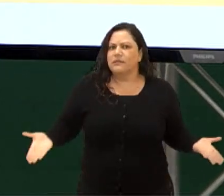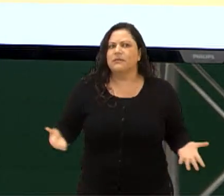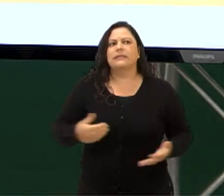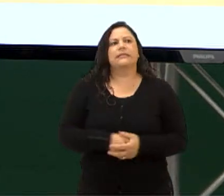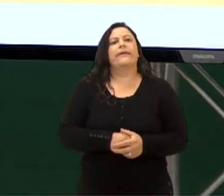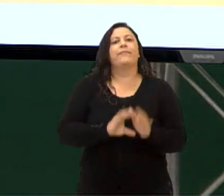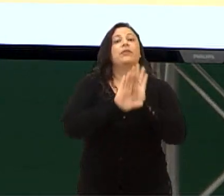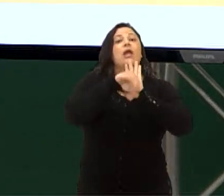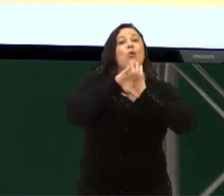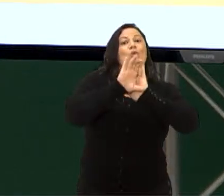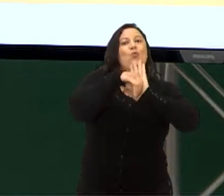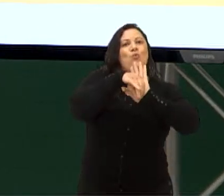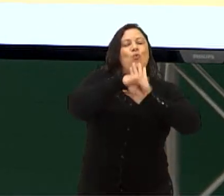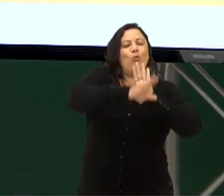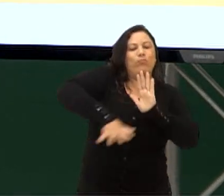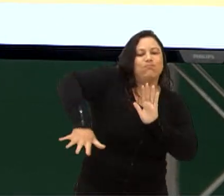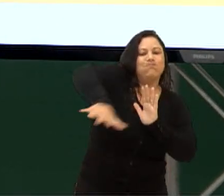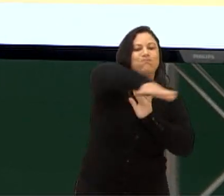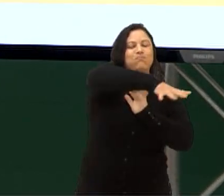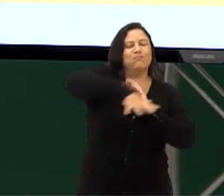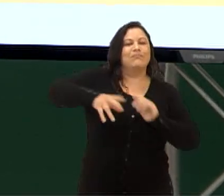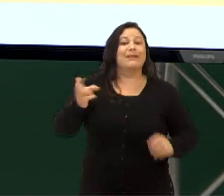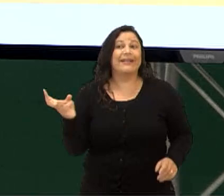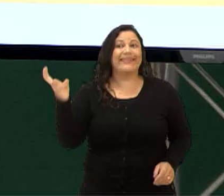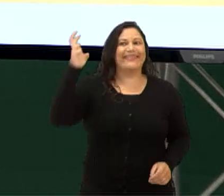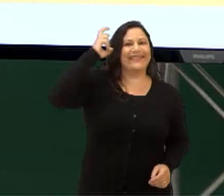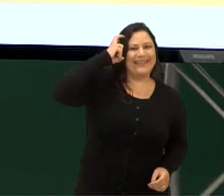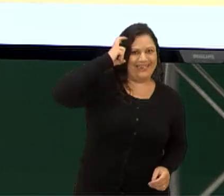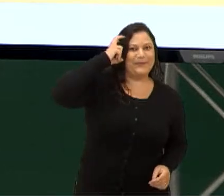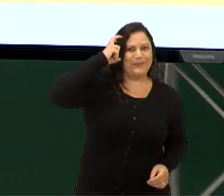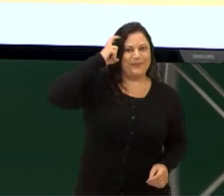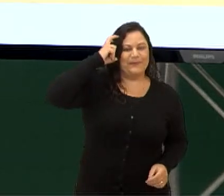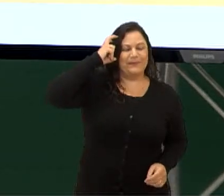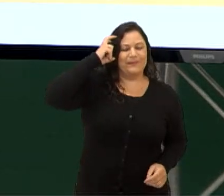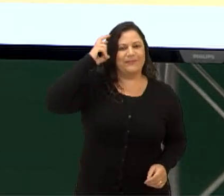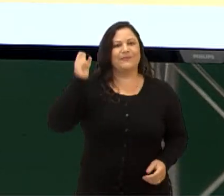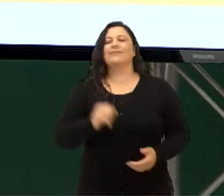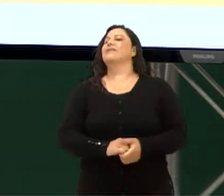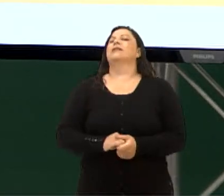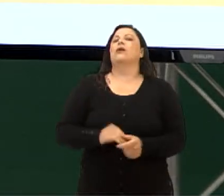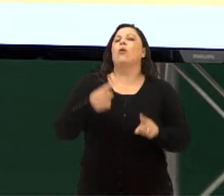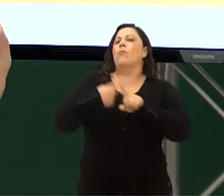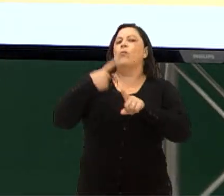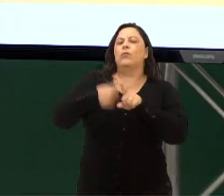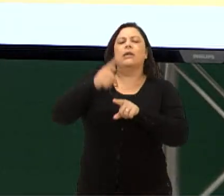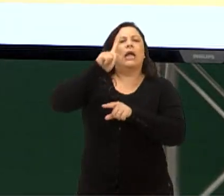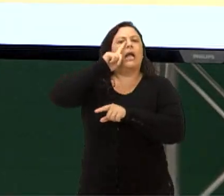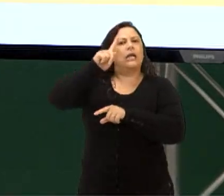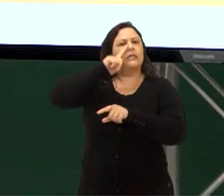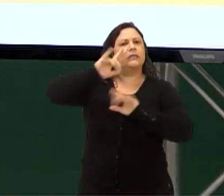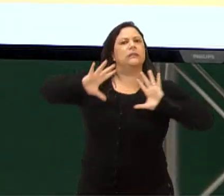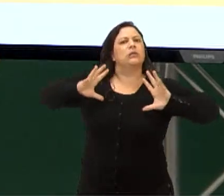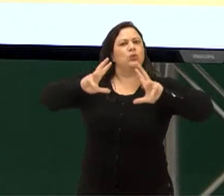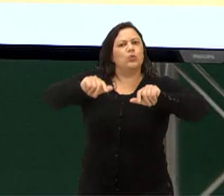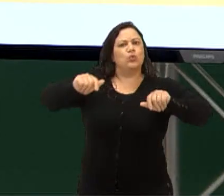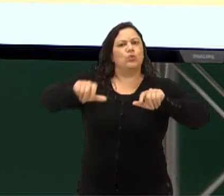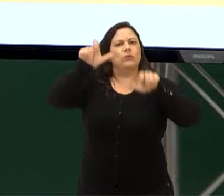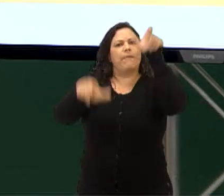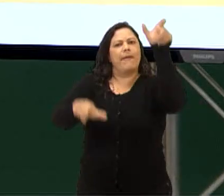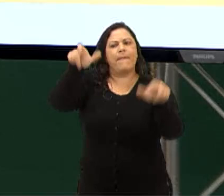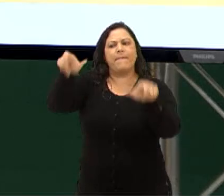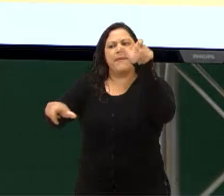um conceito geocultural. O grego era todo aquele indivíduo que, além de viver